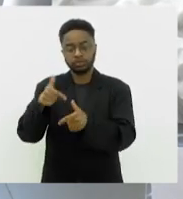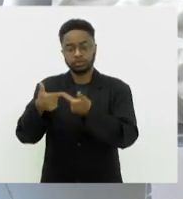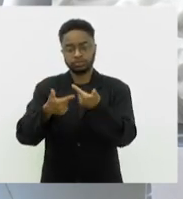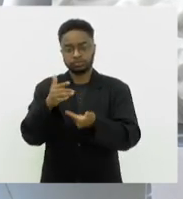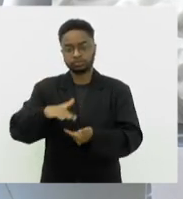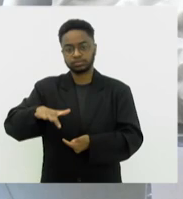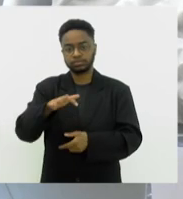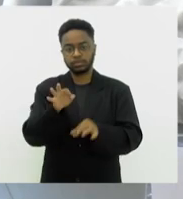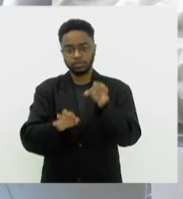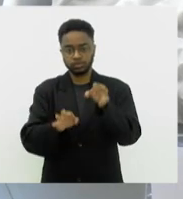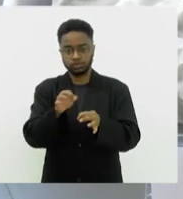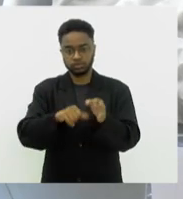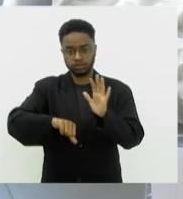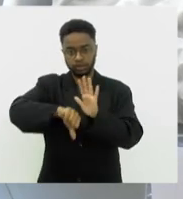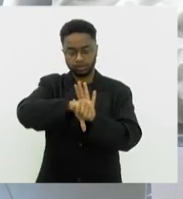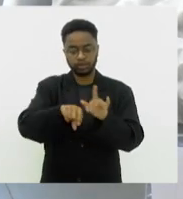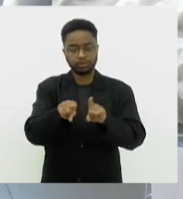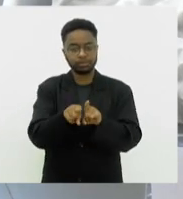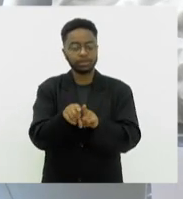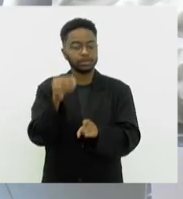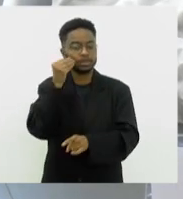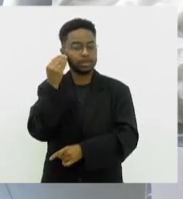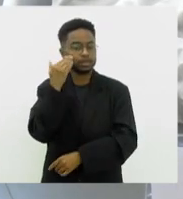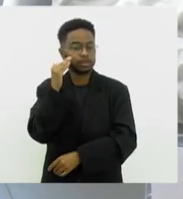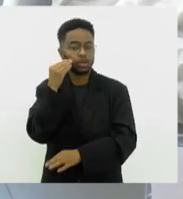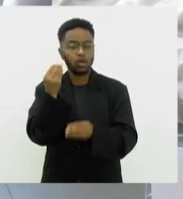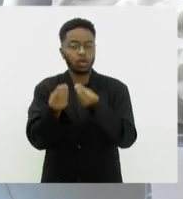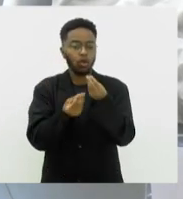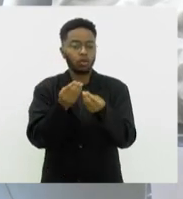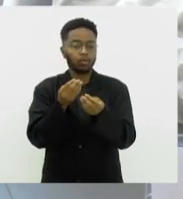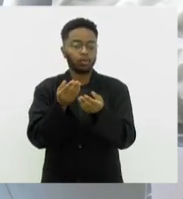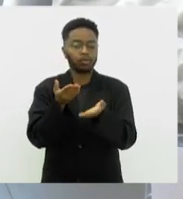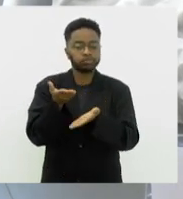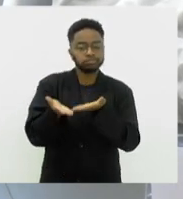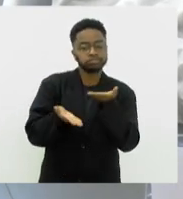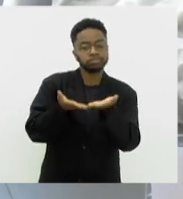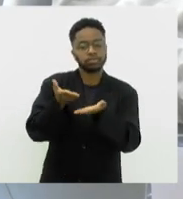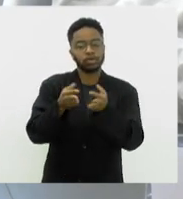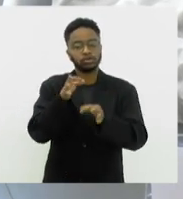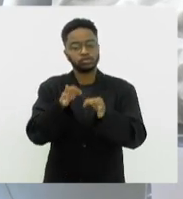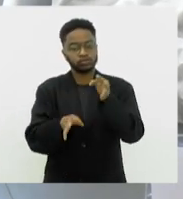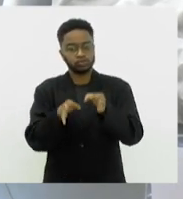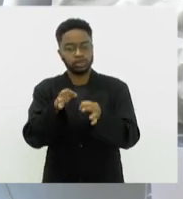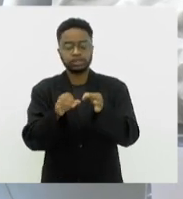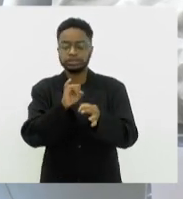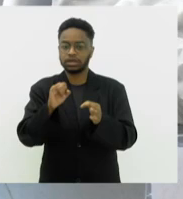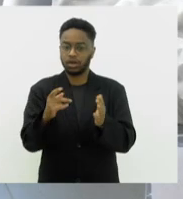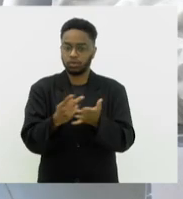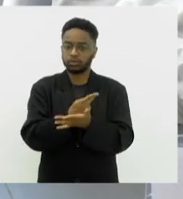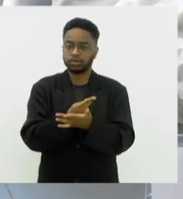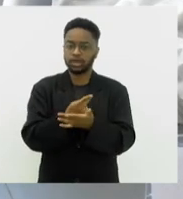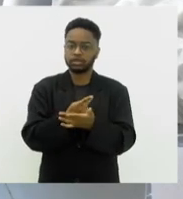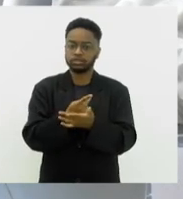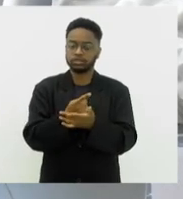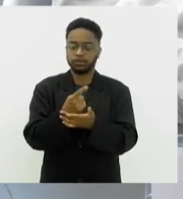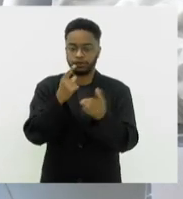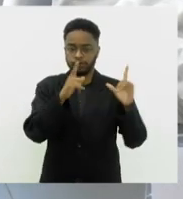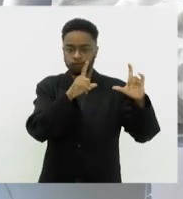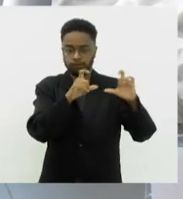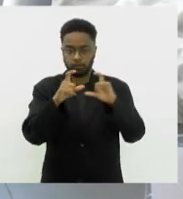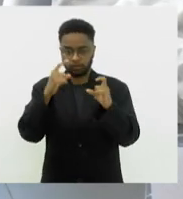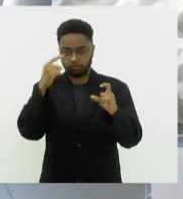o eh para entender o tratamento jurídico do reconhecimento de pessoas por meio de fotografias sedde policial e como esse